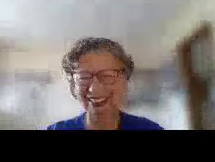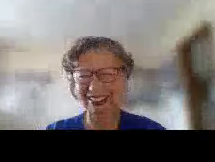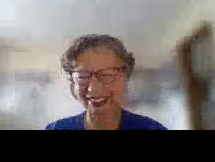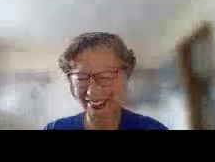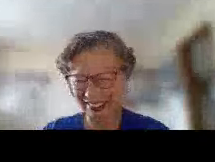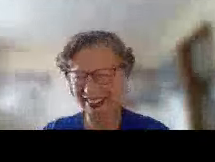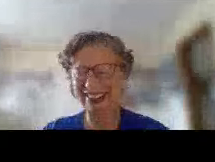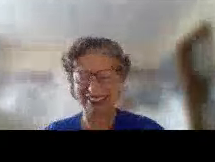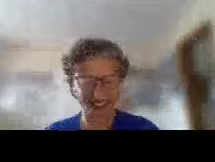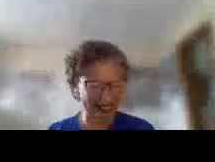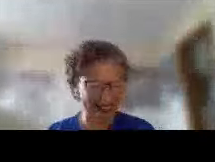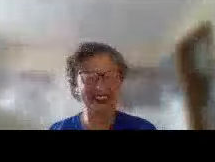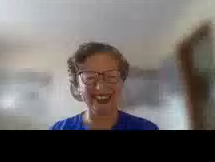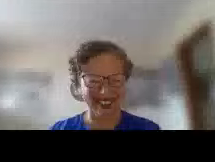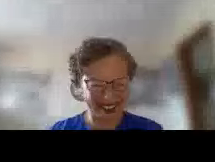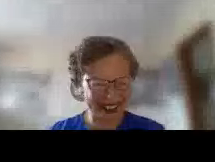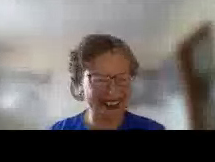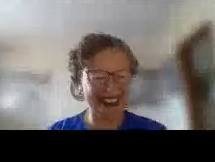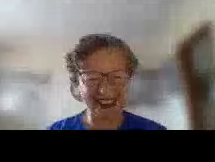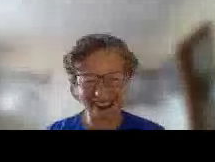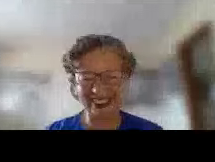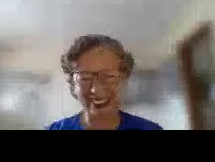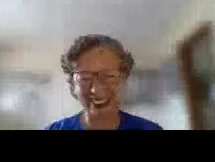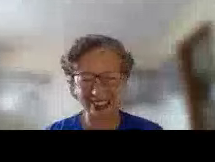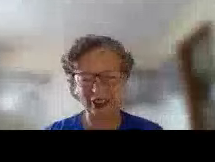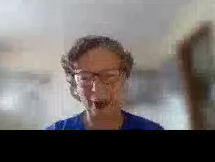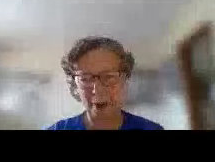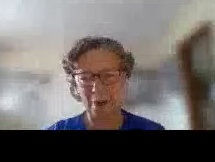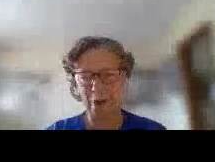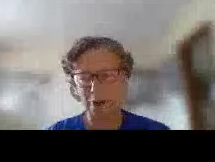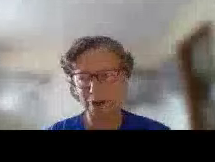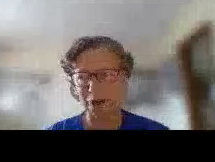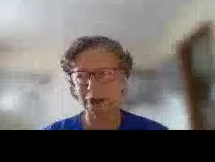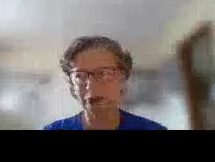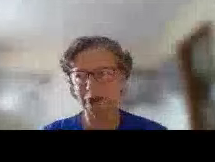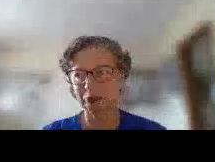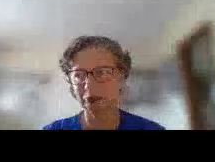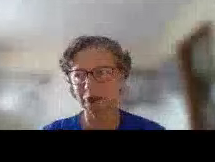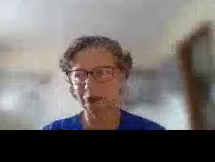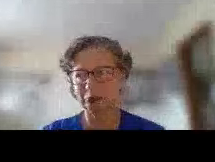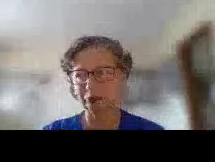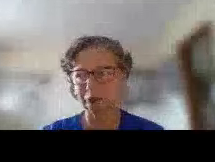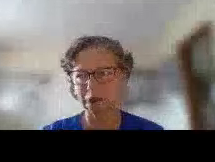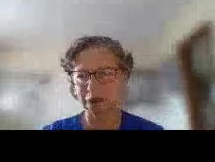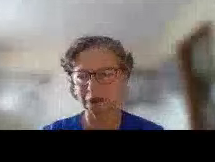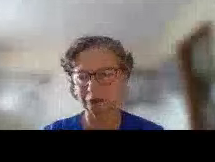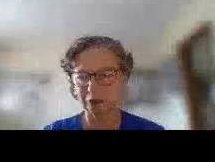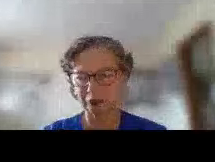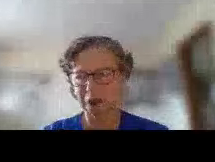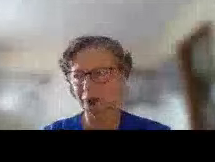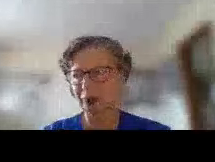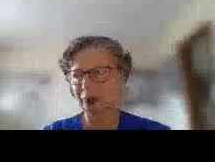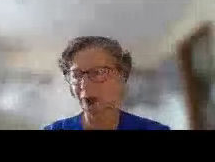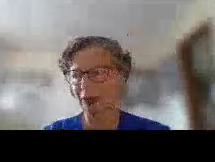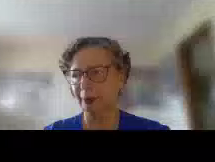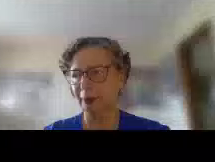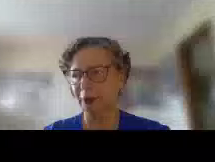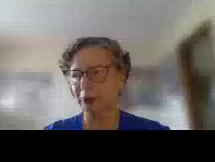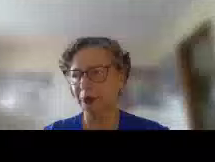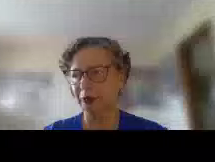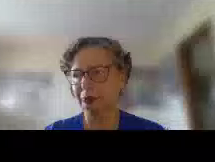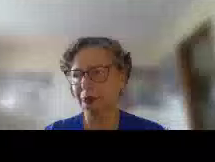juntando as Pedrinhas e ajudando a reconstruir Essa é a missão e para fazer isso tive que passar tive que tomar eh eh